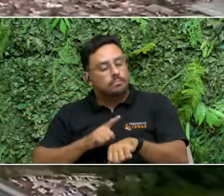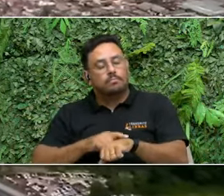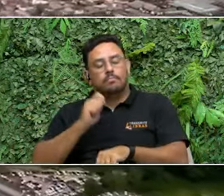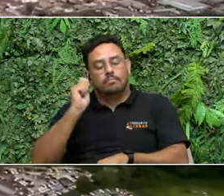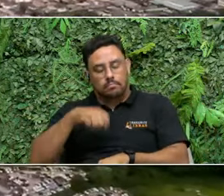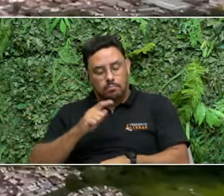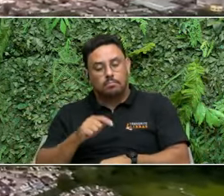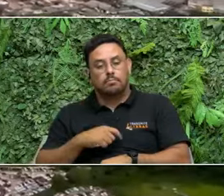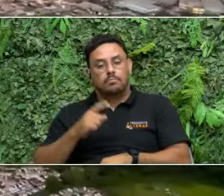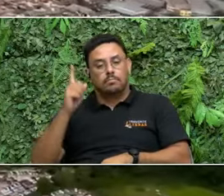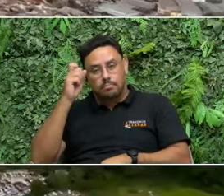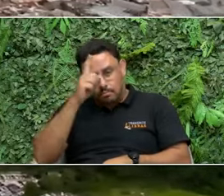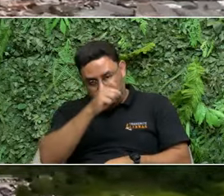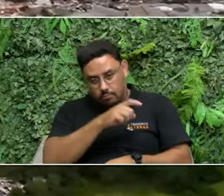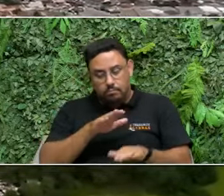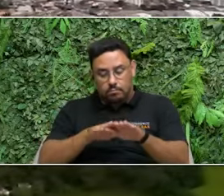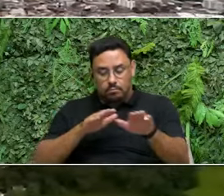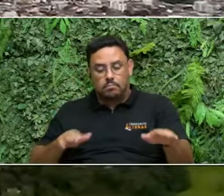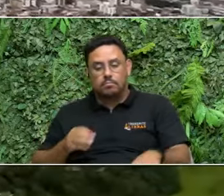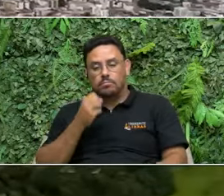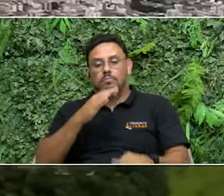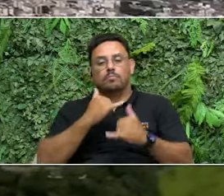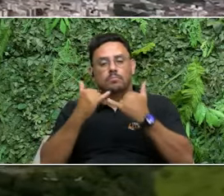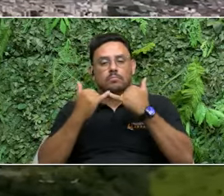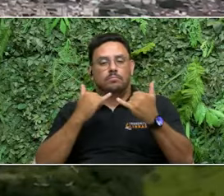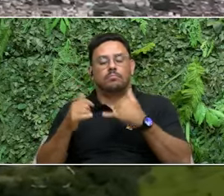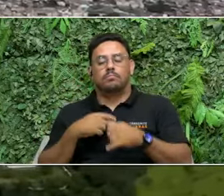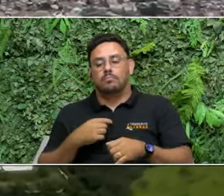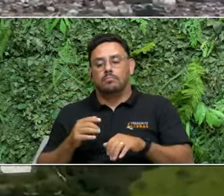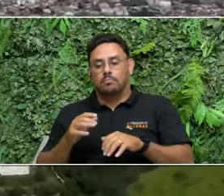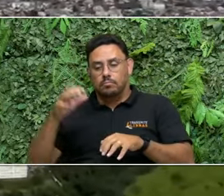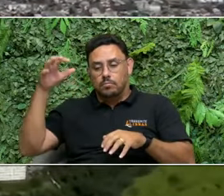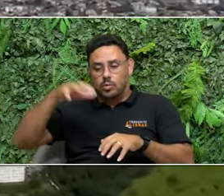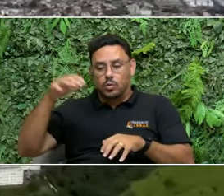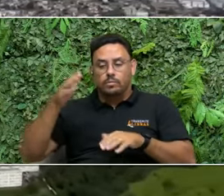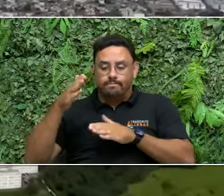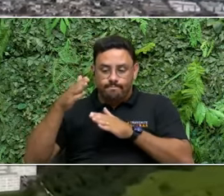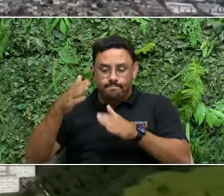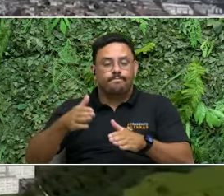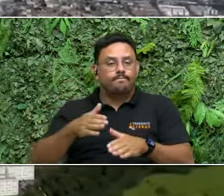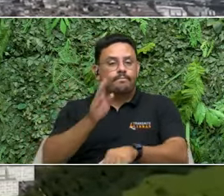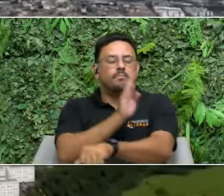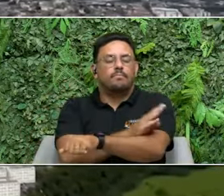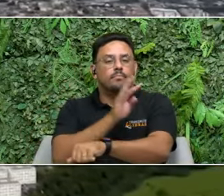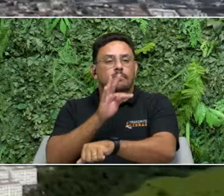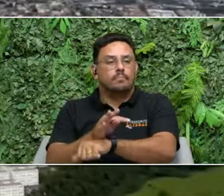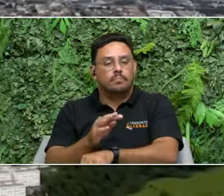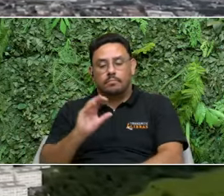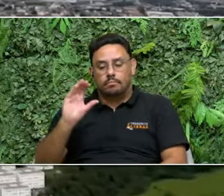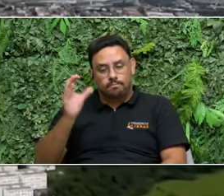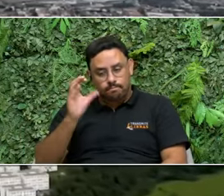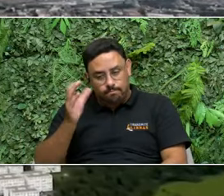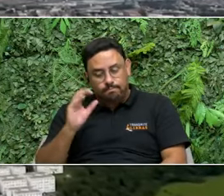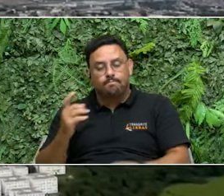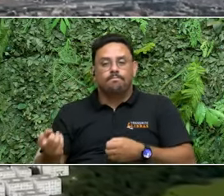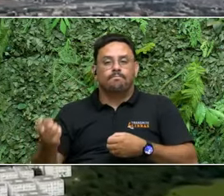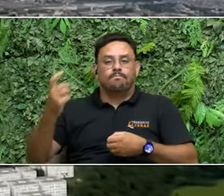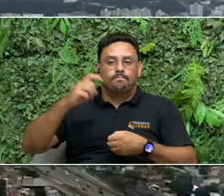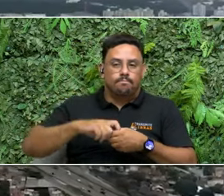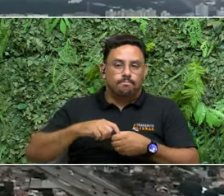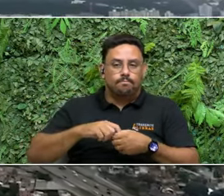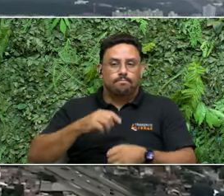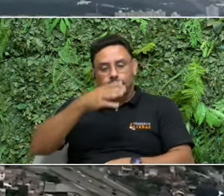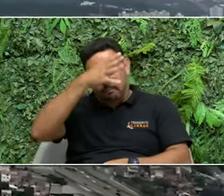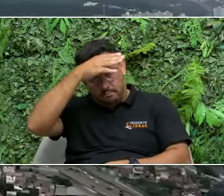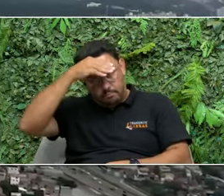tanta dificuldade no trânsito essa é a notícia positiva então de olho na chuva chuva que vai caminhando na região de Betin de Contagem rumo a região norte região da Pampulha